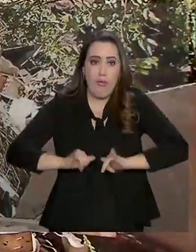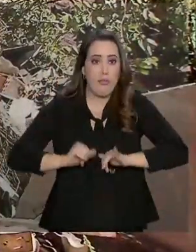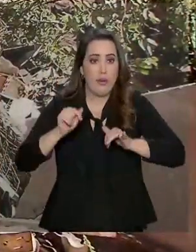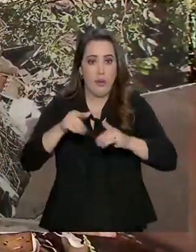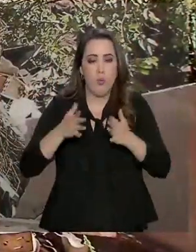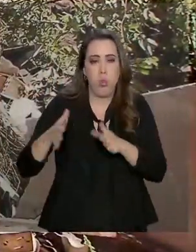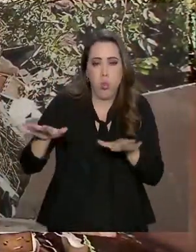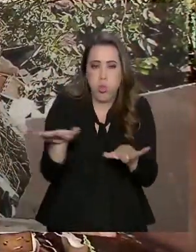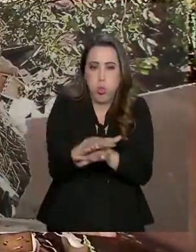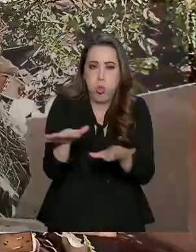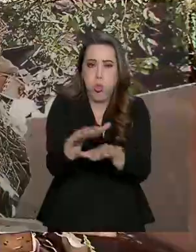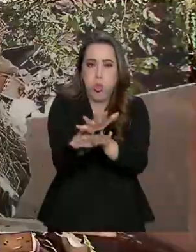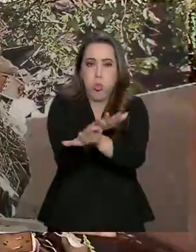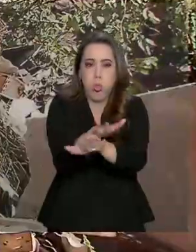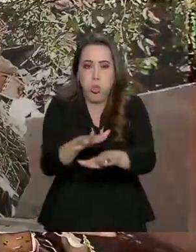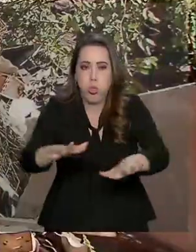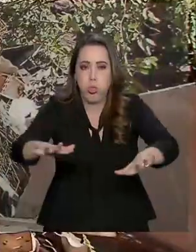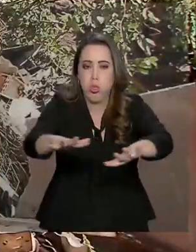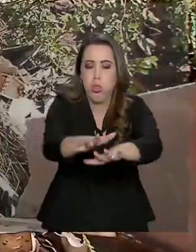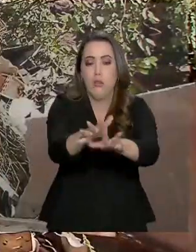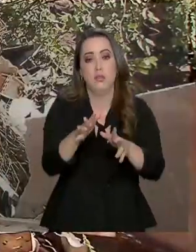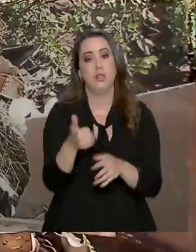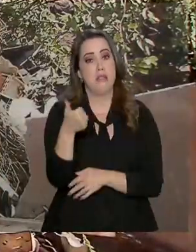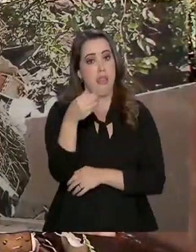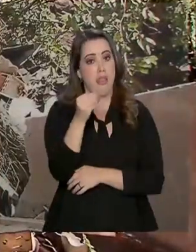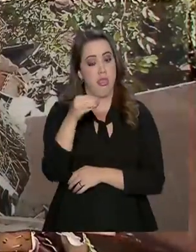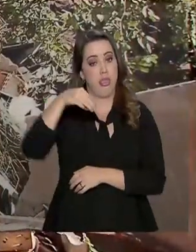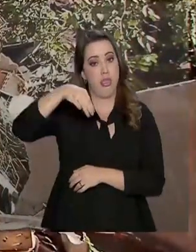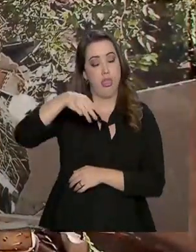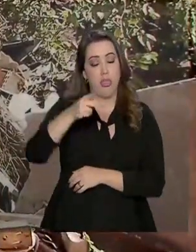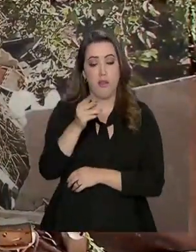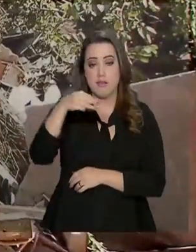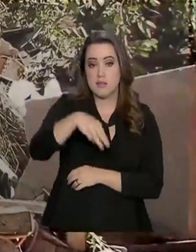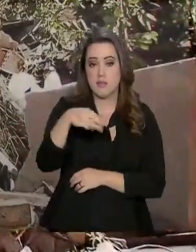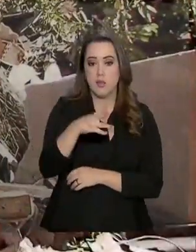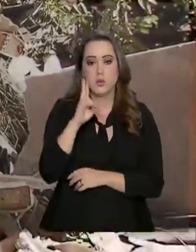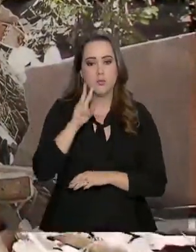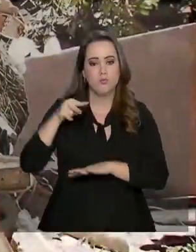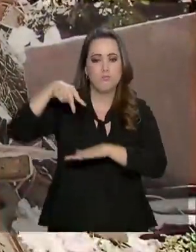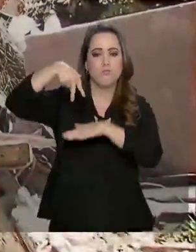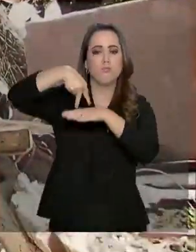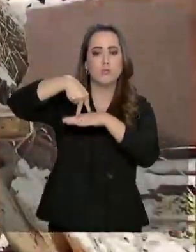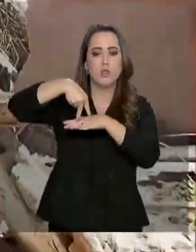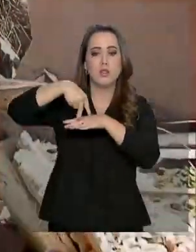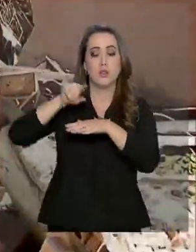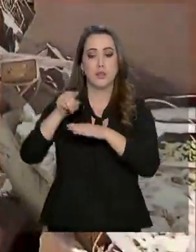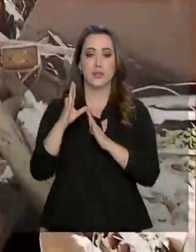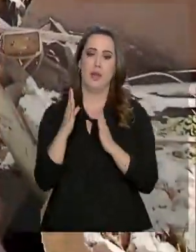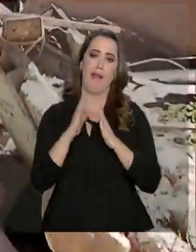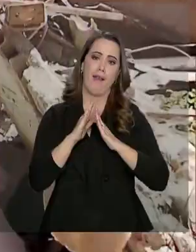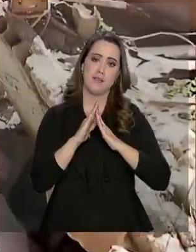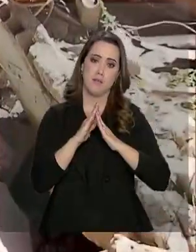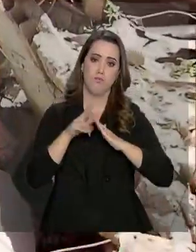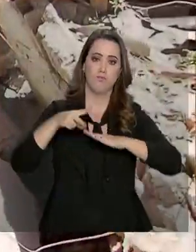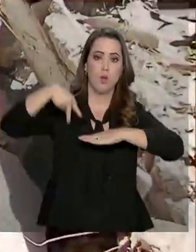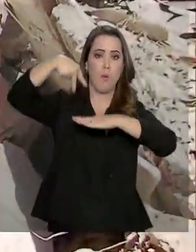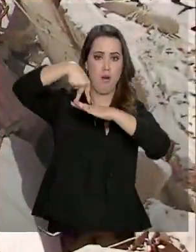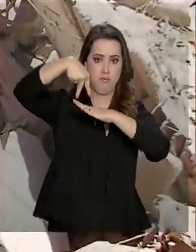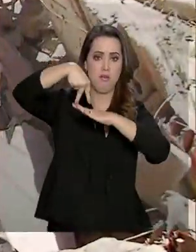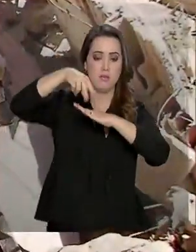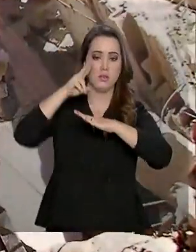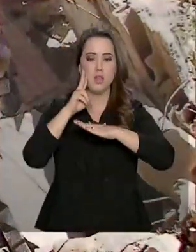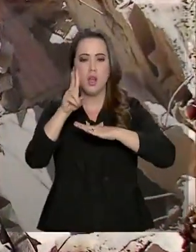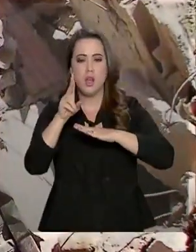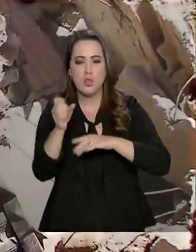do Feijão, barragem que está a cerca de 10 quilômetros daqui. E a gente está em cima do que sobrou de uma casa. A gente observa que aqui tem